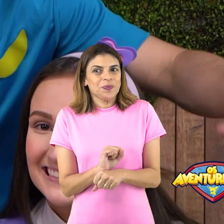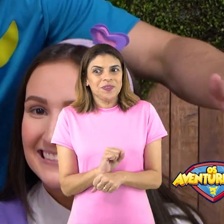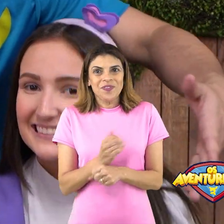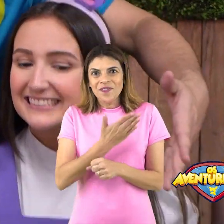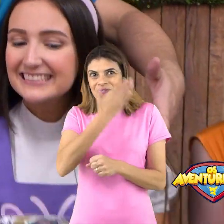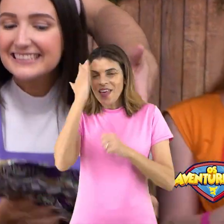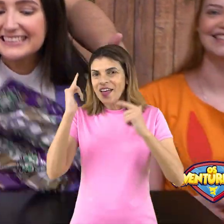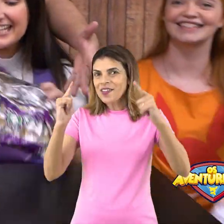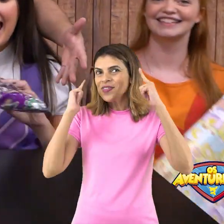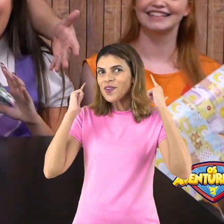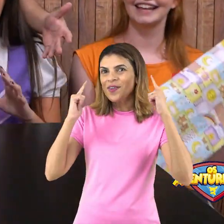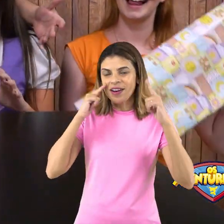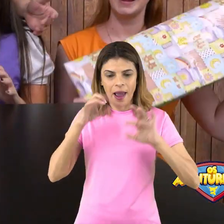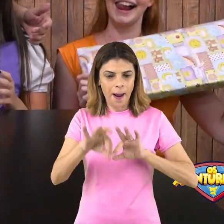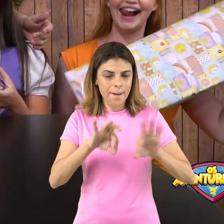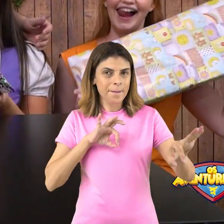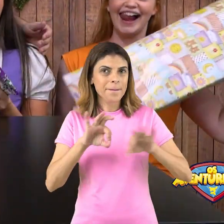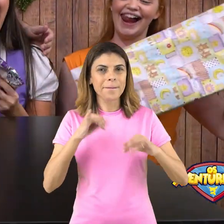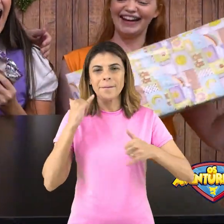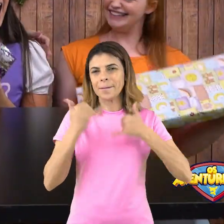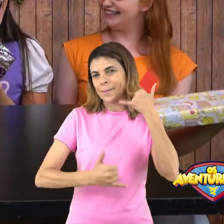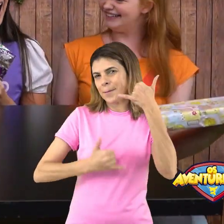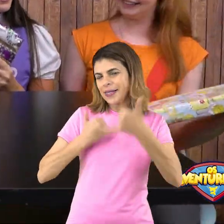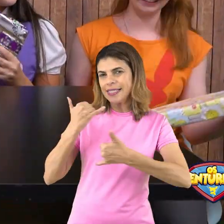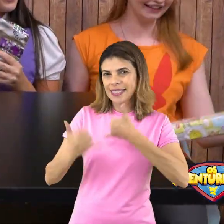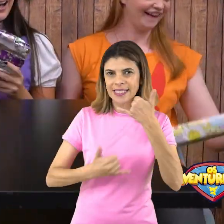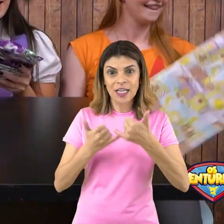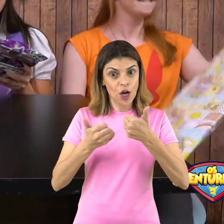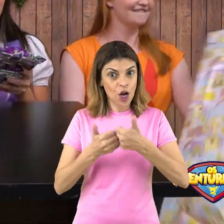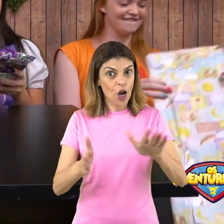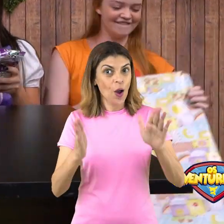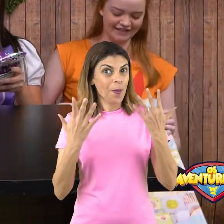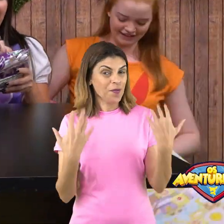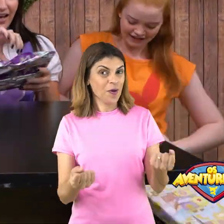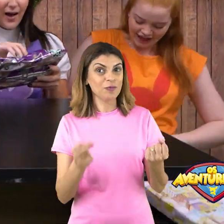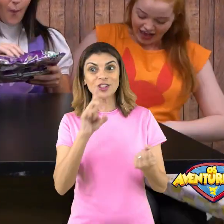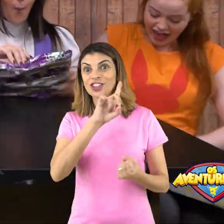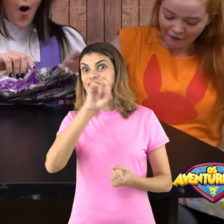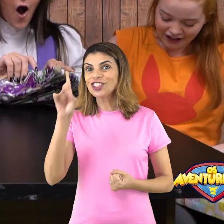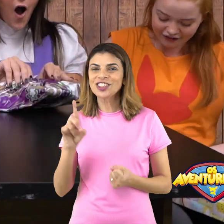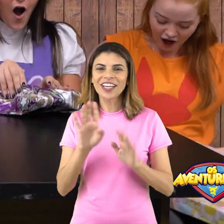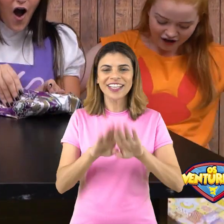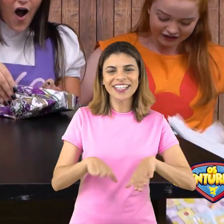virando youtubers, abrindo brinquedos. Pode começar, dia das crianças.